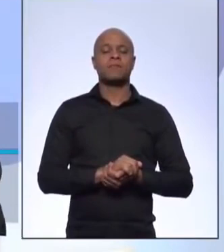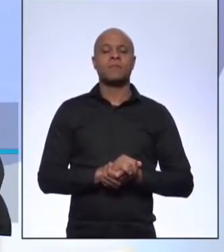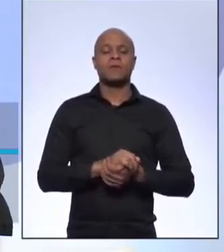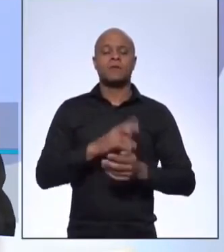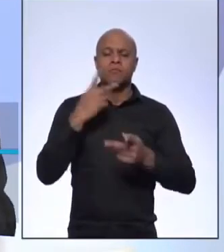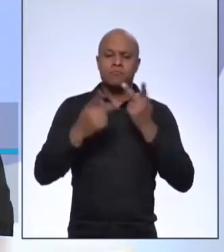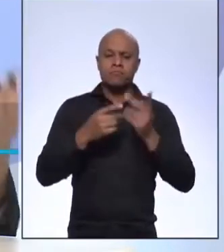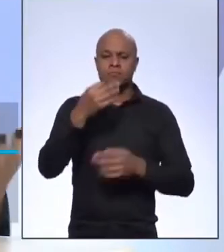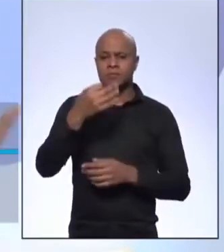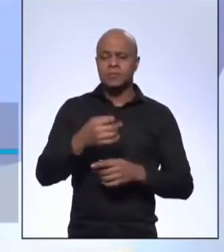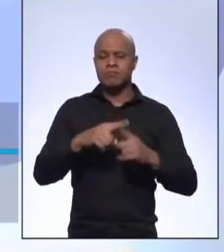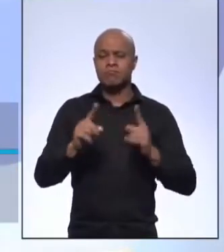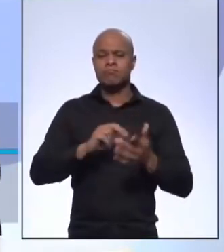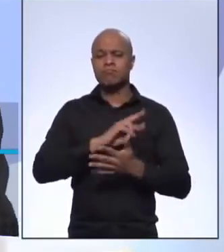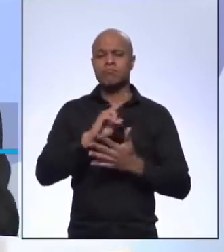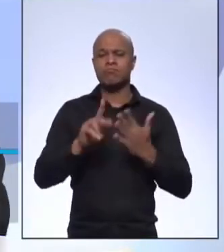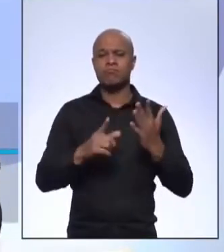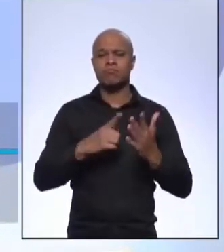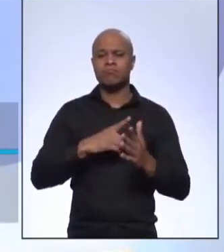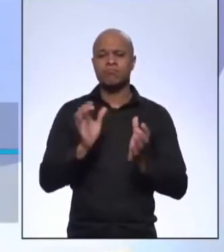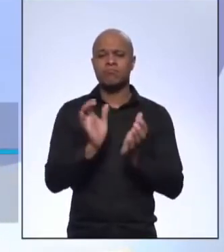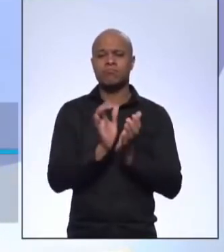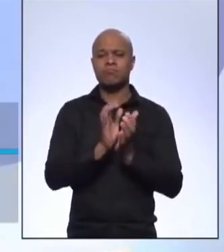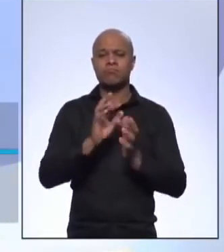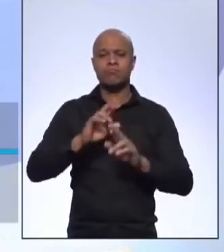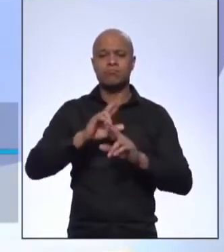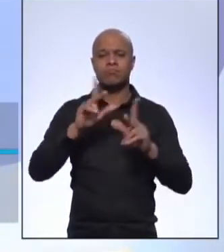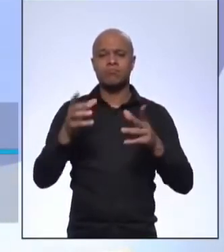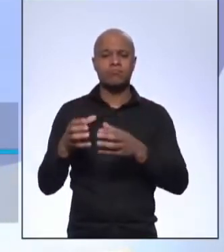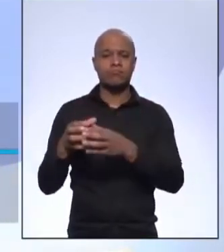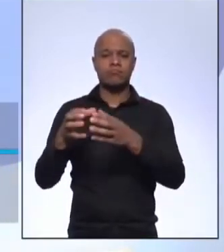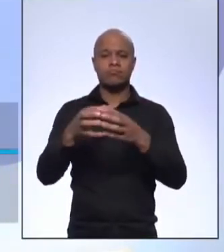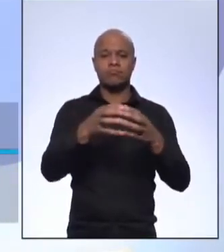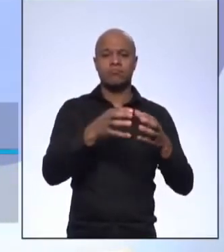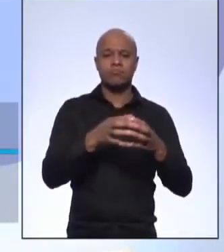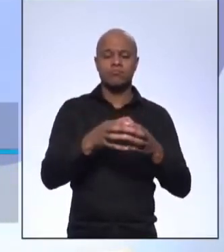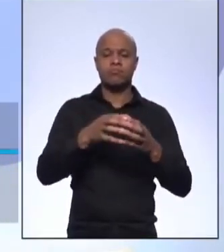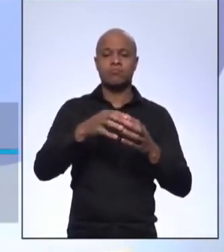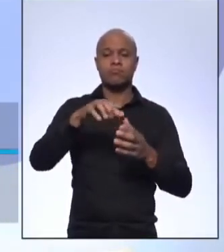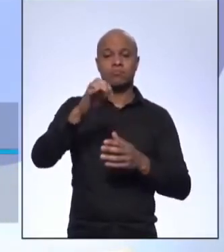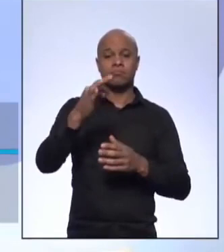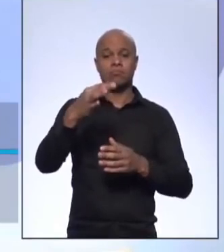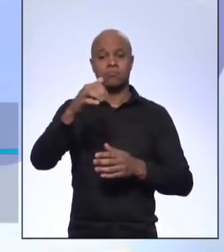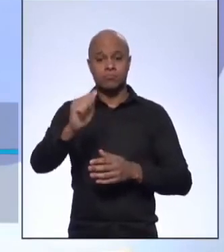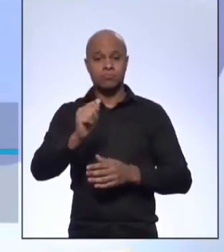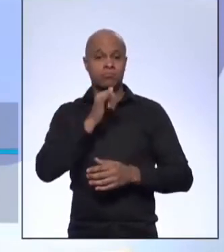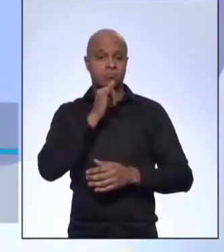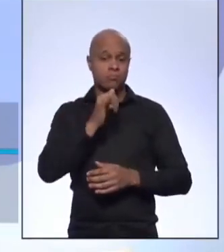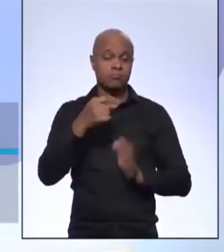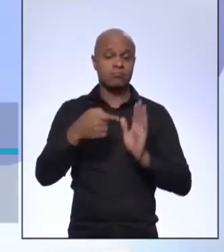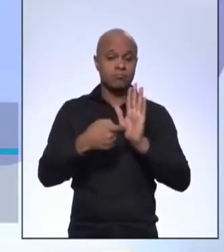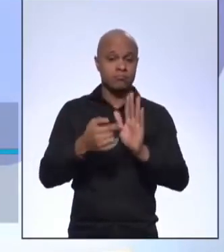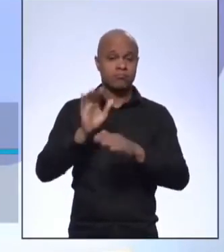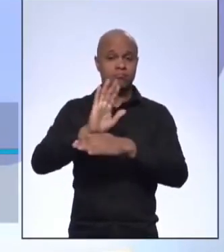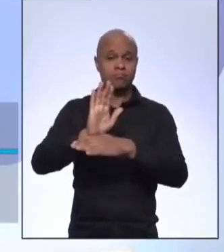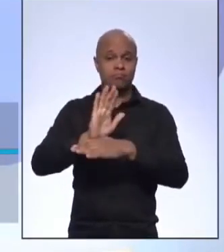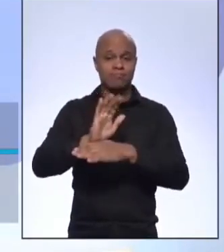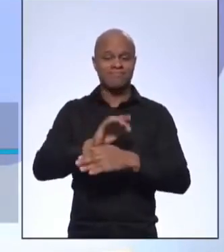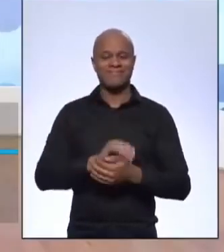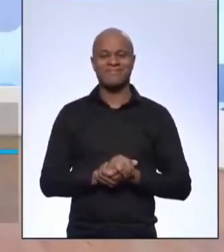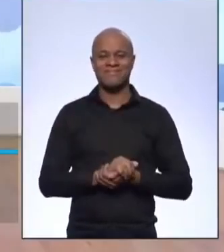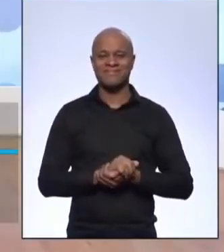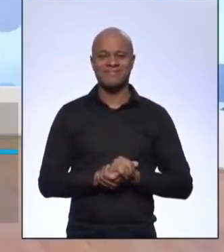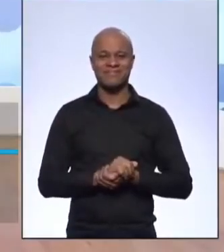dentro dessas características existem outros grupos, como é o caso do grupo ETA, que foi apresentado para vocês através do vídeo. Muito